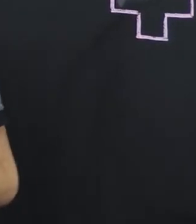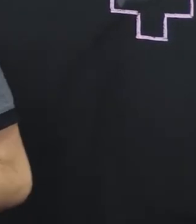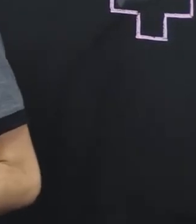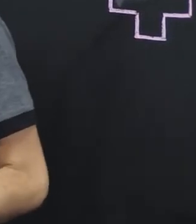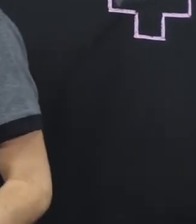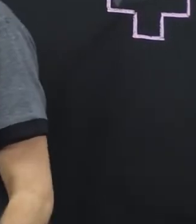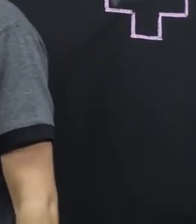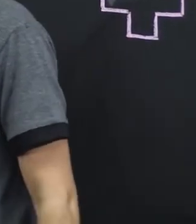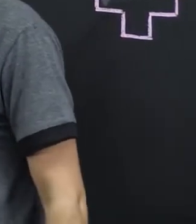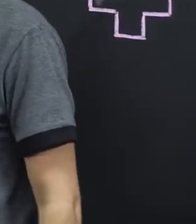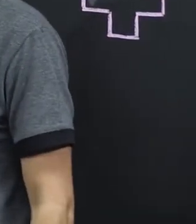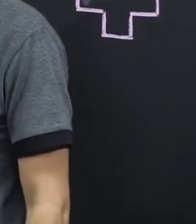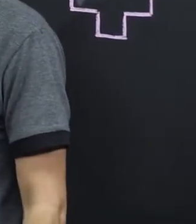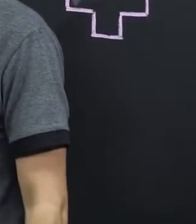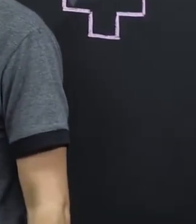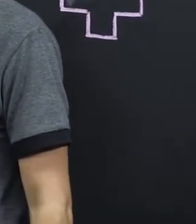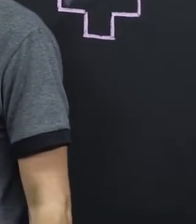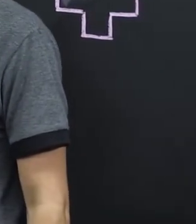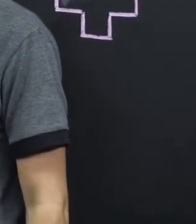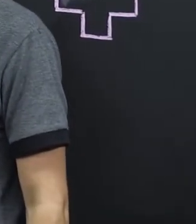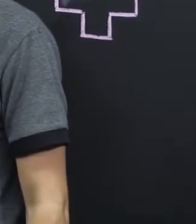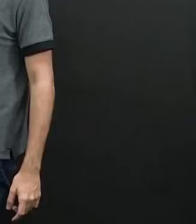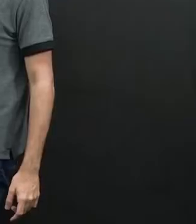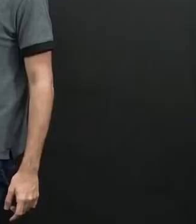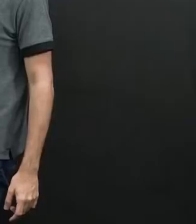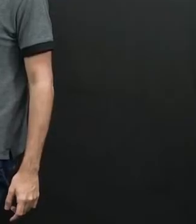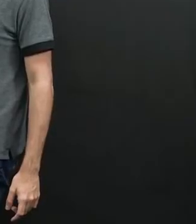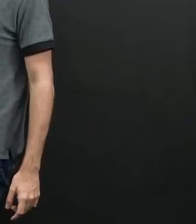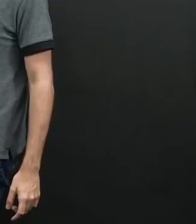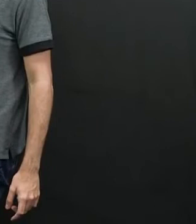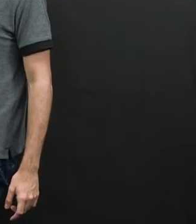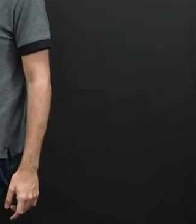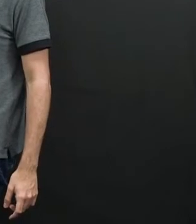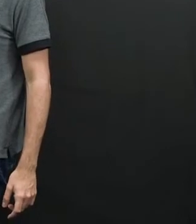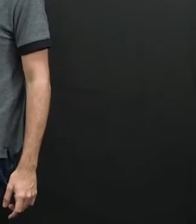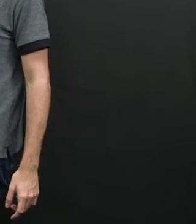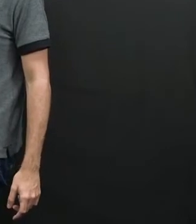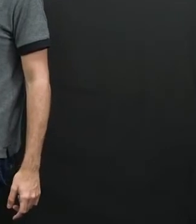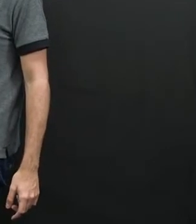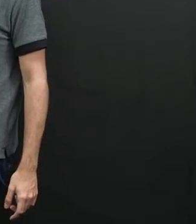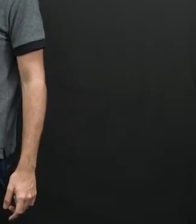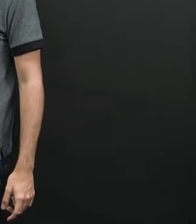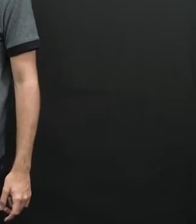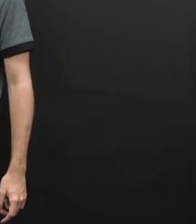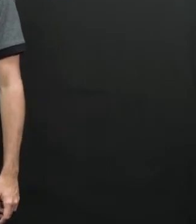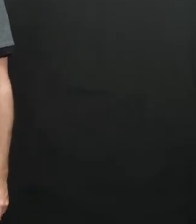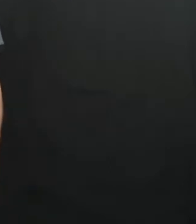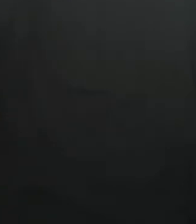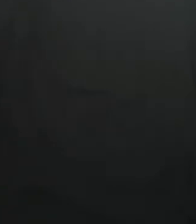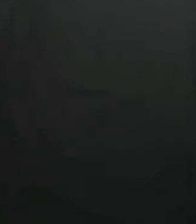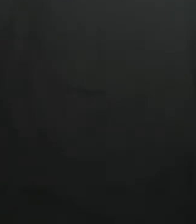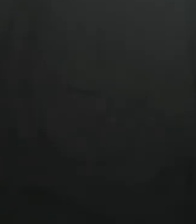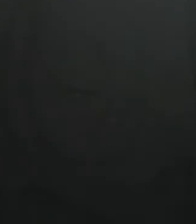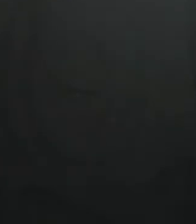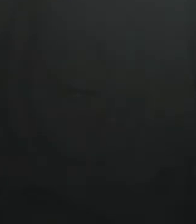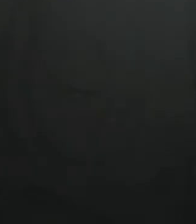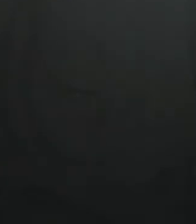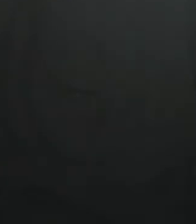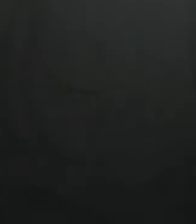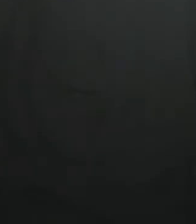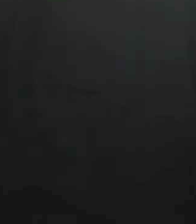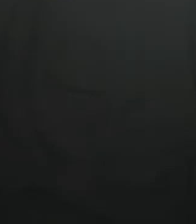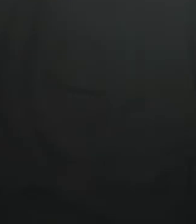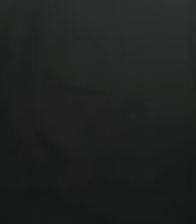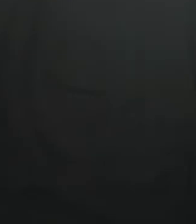autorizadas a votar no governo de Getúlio Vargas, a partir de uma lei que saiu em 1932, sendo que a primeira vez que as